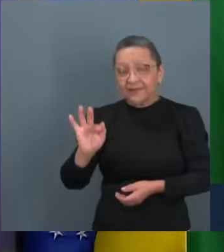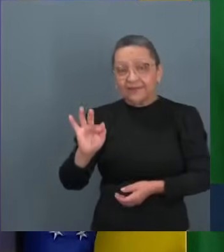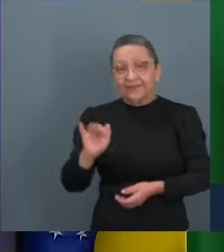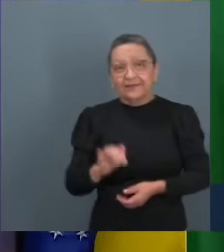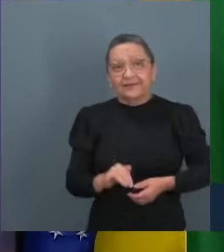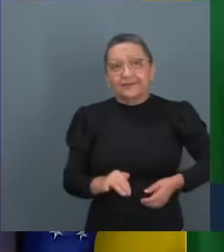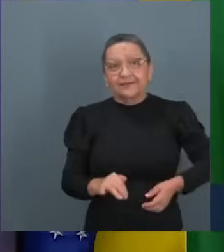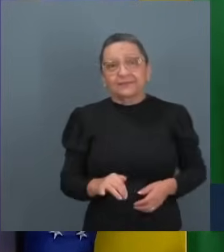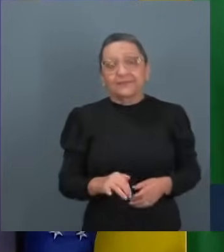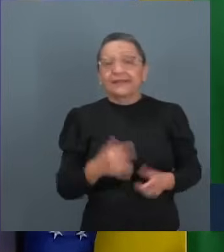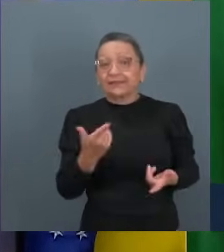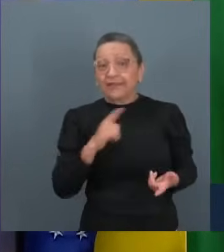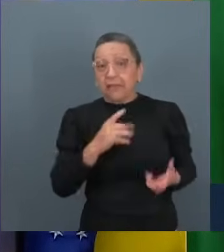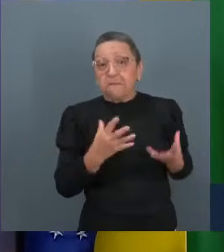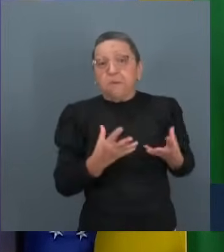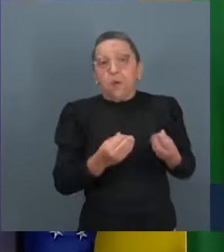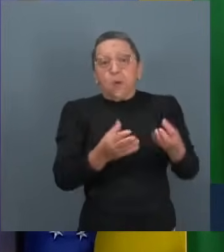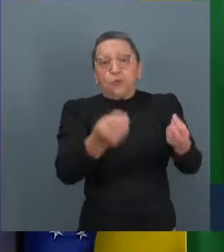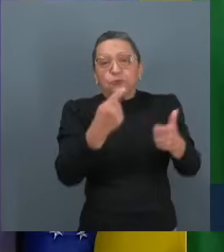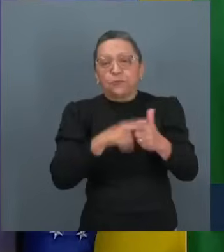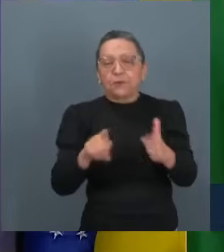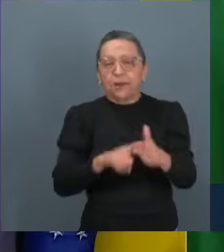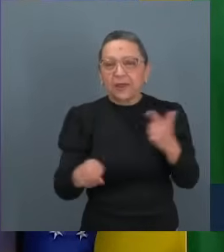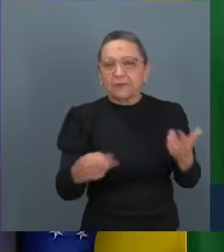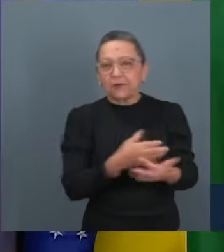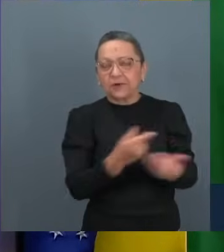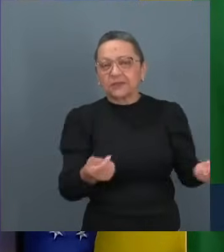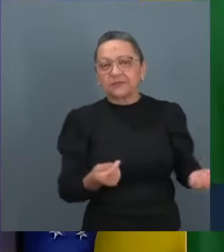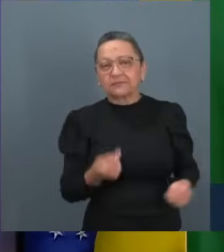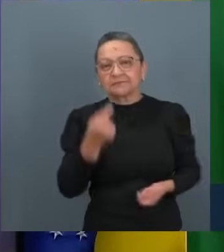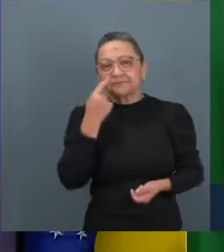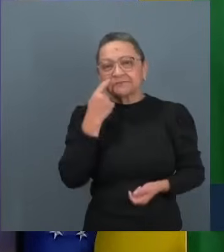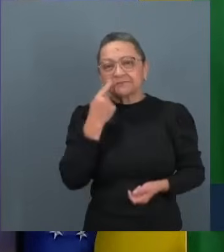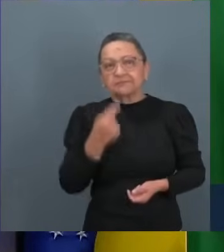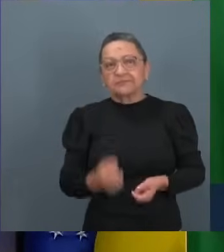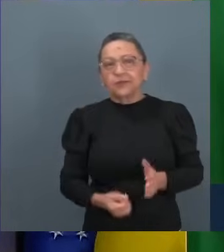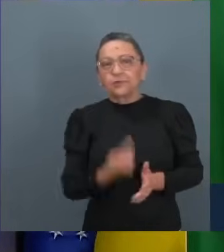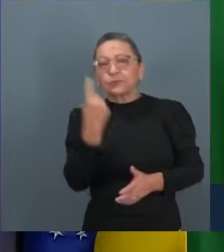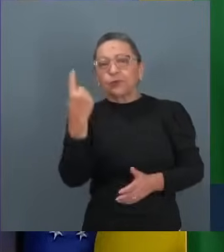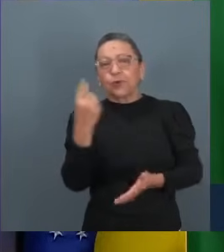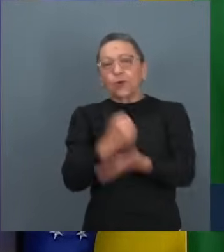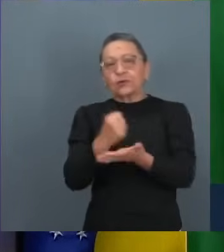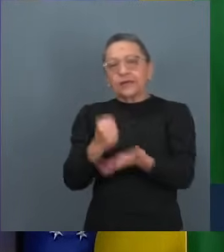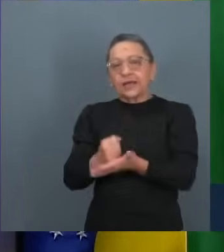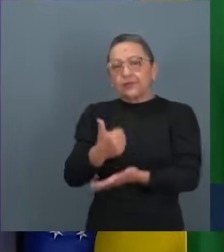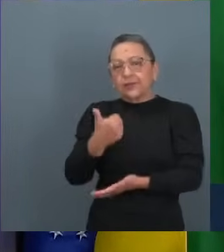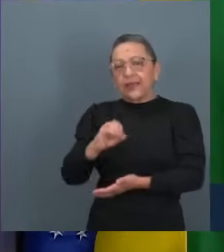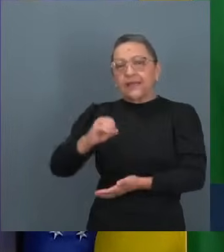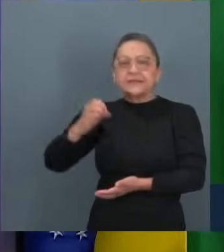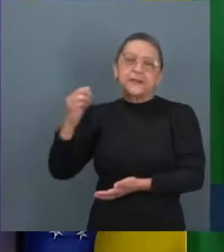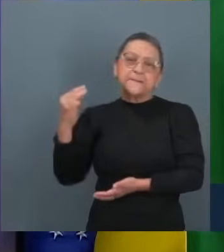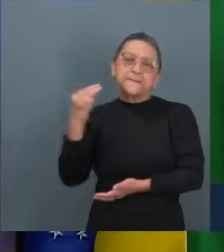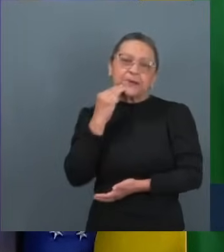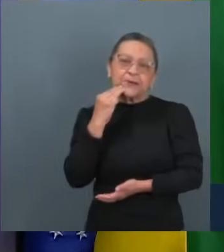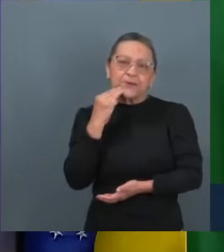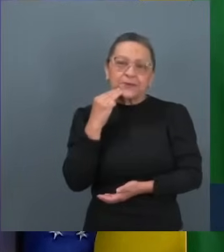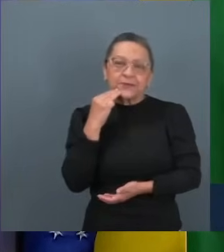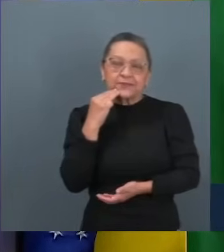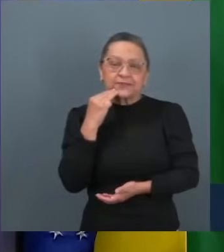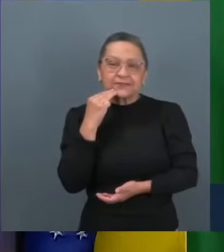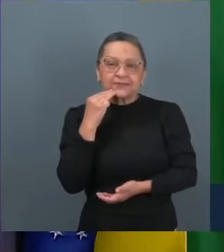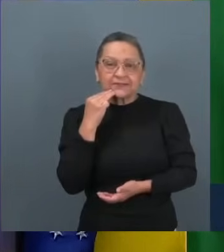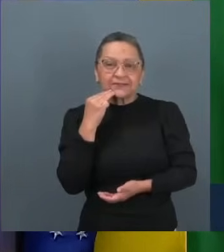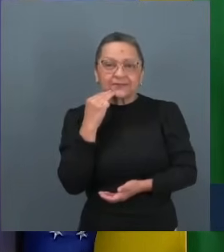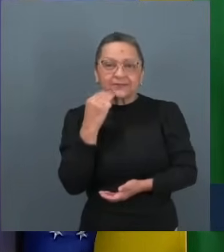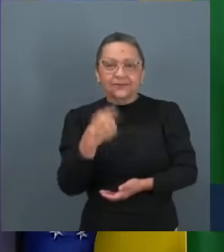CBF, atolado em escândalos, sendo um deles um contrato de 10 milhões de